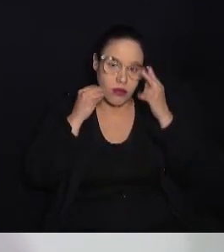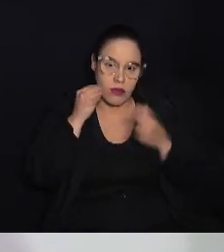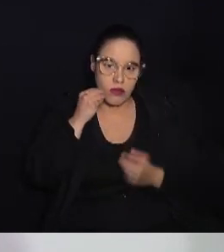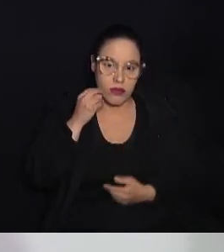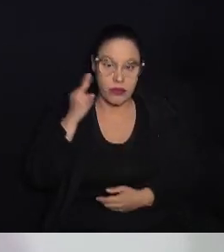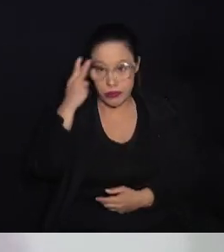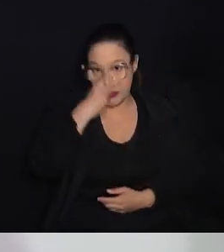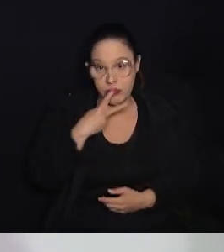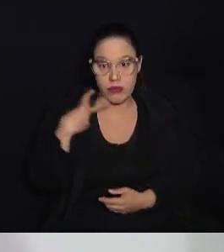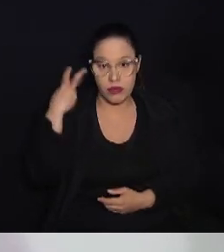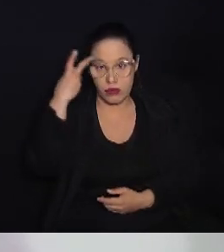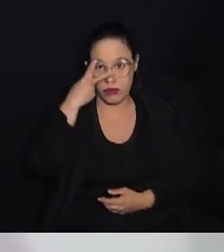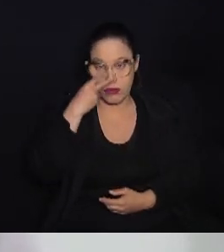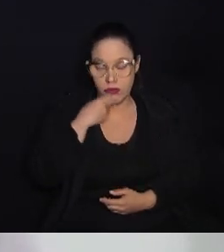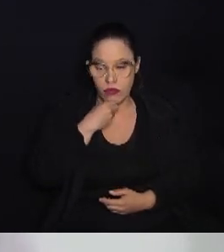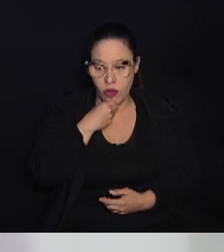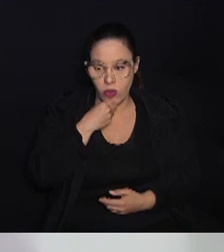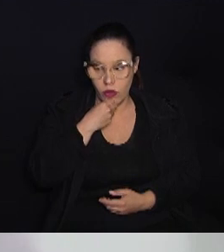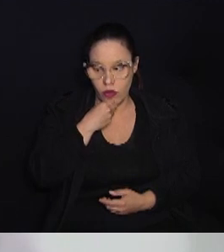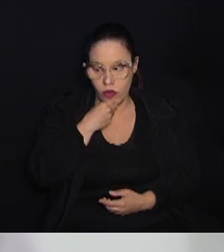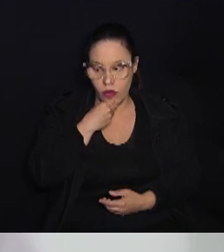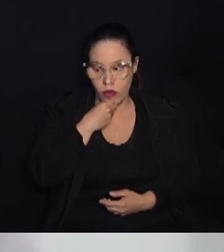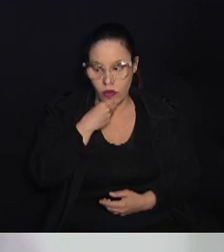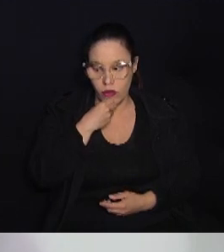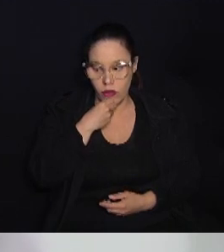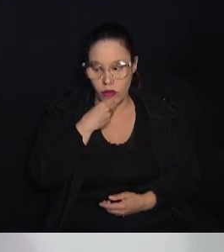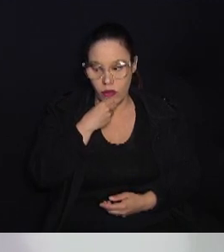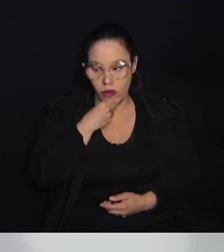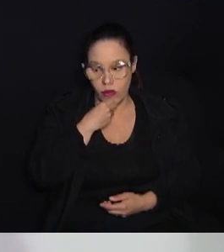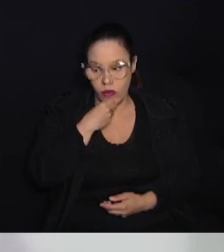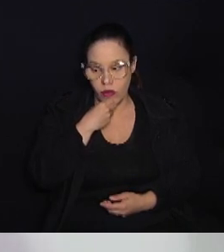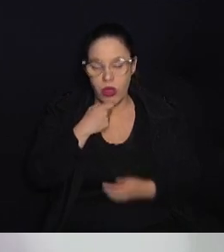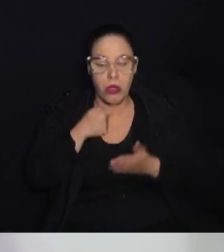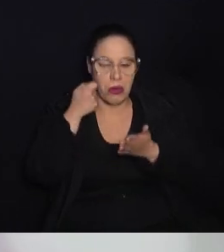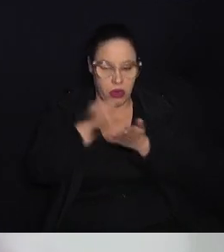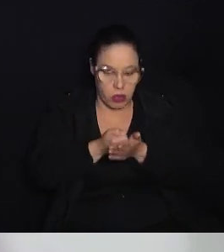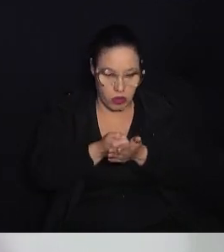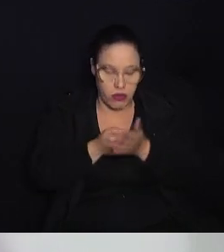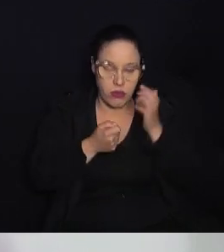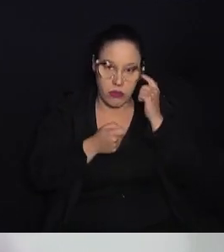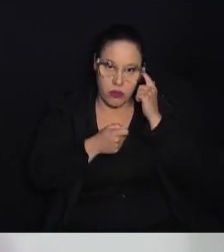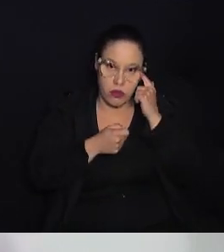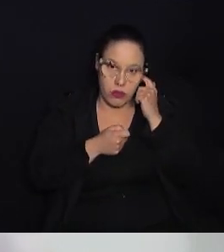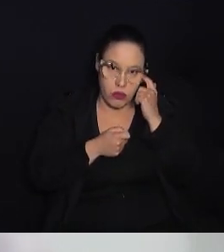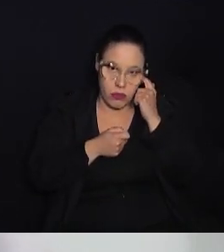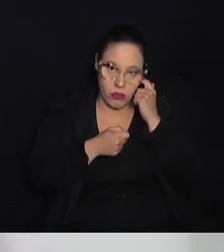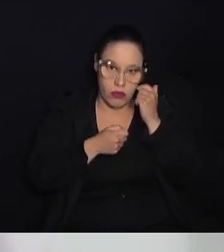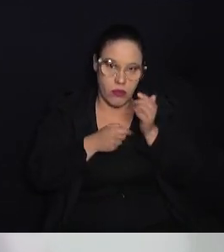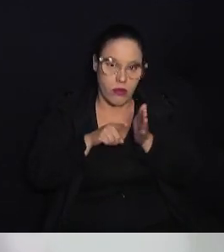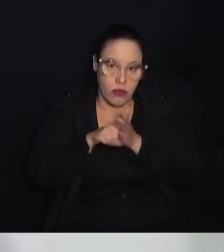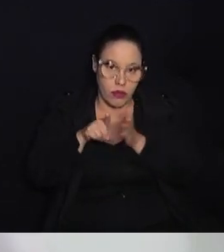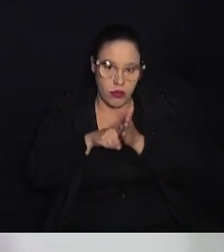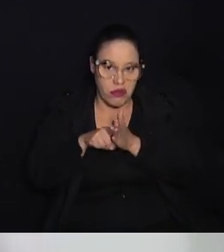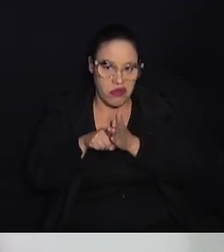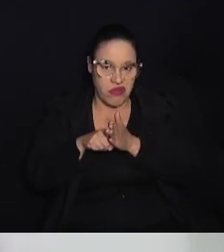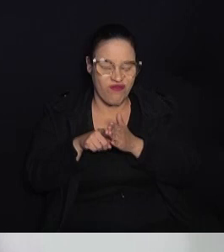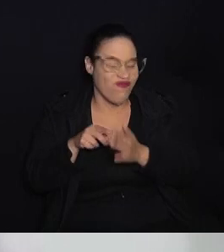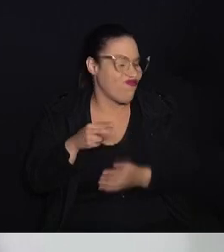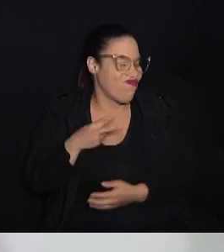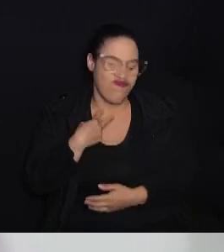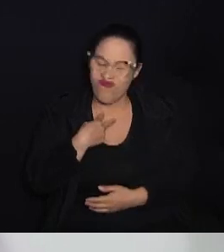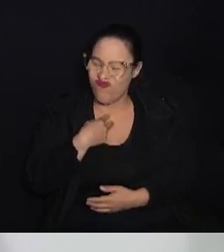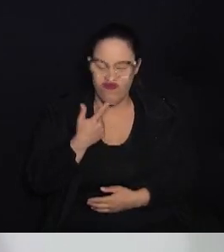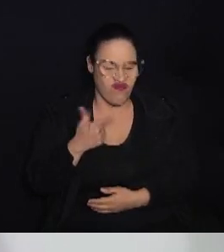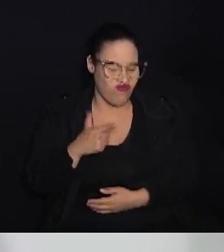esse teste de 2 horas você conseguia reproduzir ele de uma forma mais consistente. Com mais estudos, viram que isso não